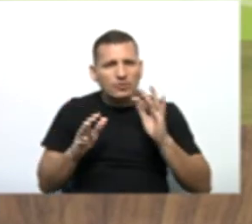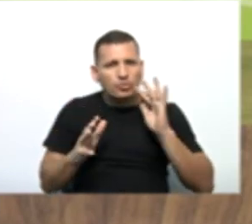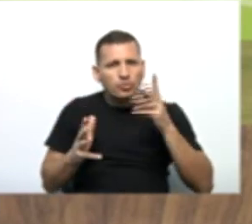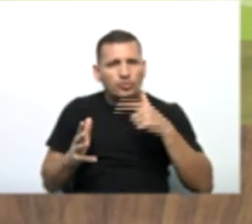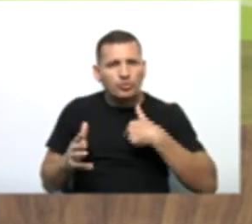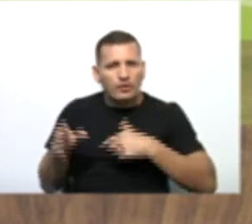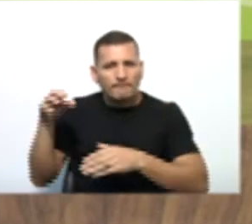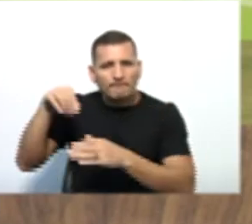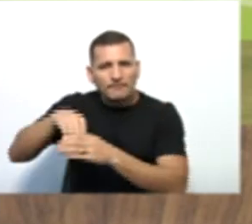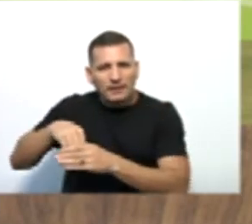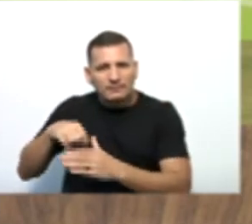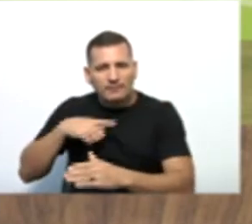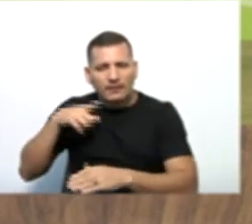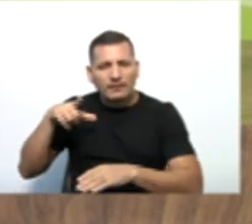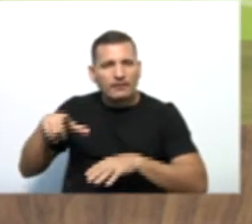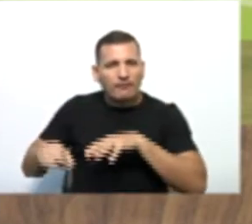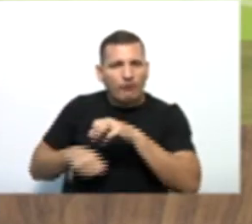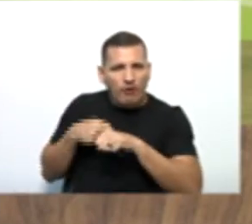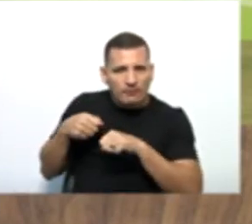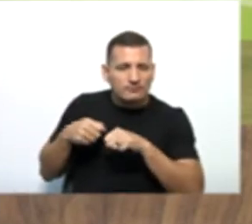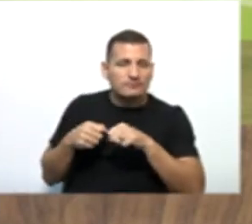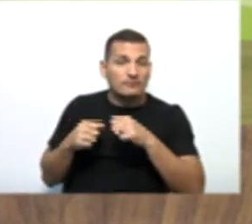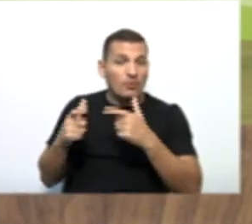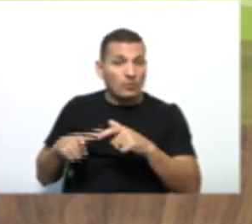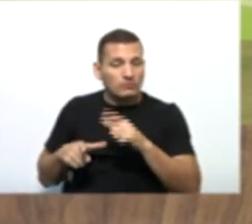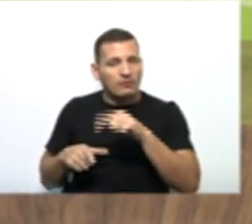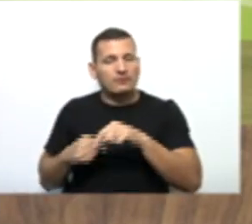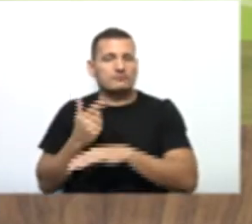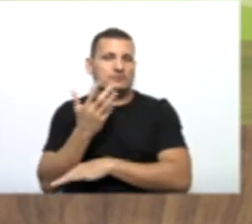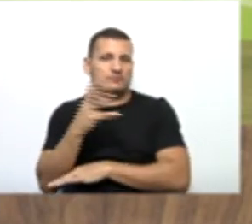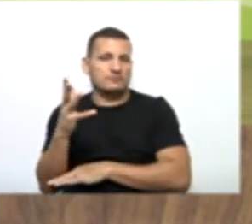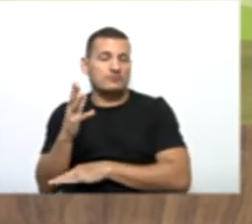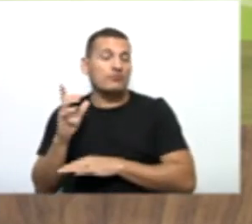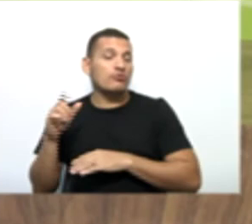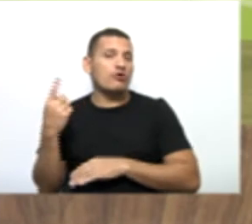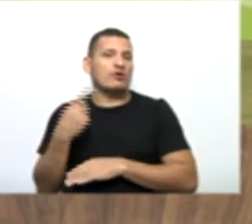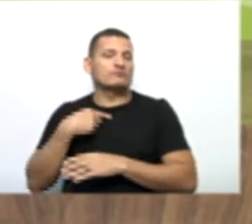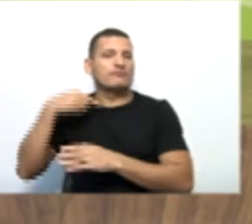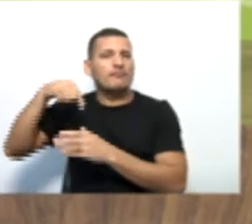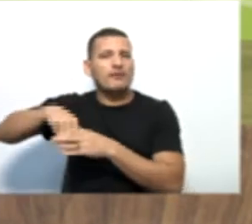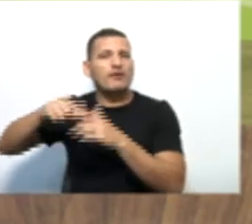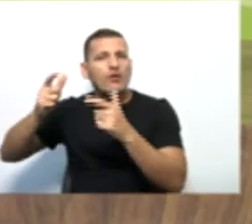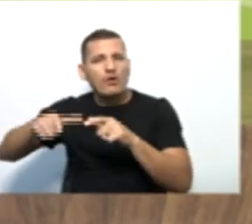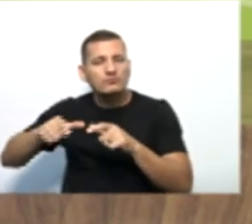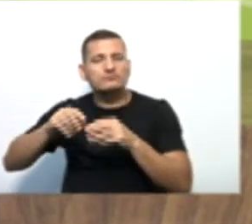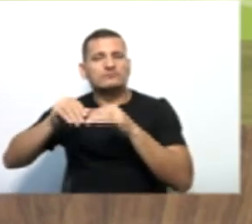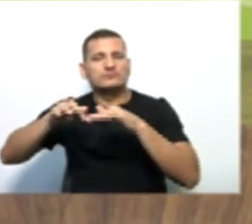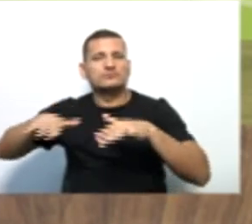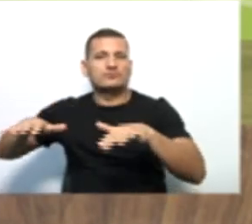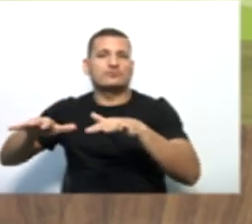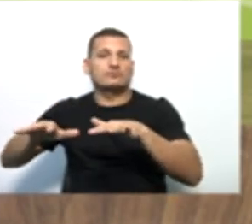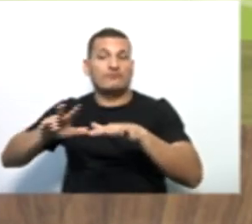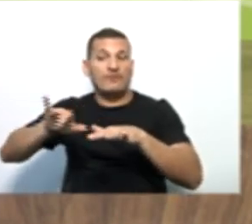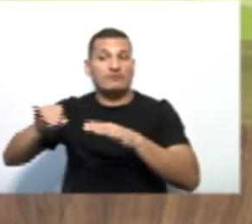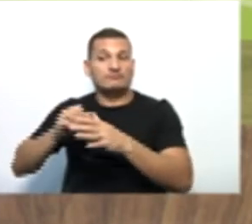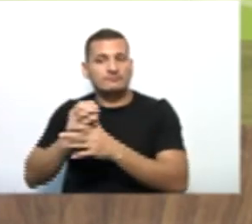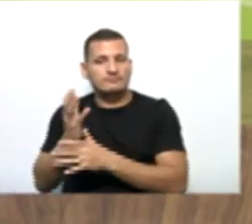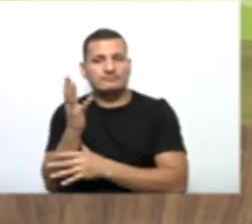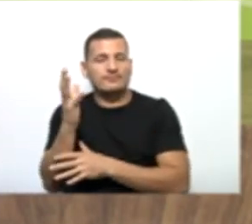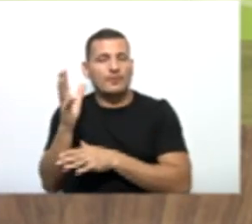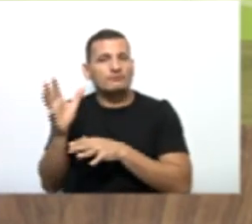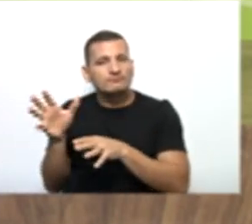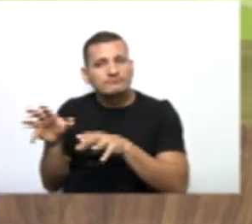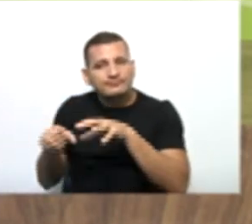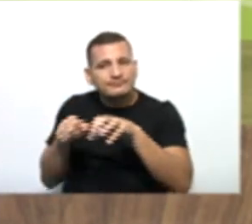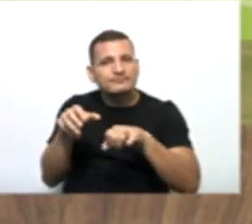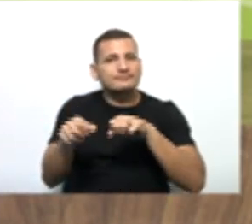gente colhe, né? Isso tudo é onde? Na natureza. Nós plantamos aonde? No solo. Nós vamos colher daqui a algum tempo. Agora imagine